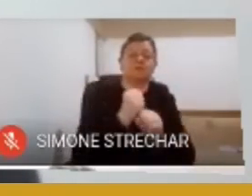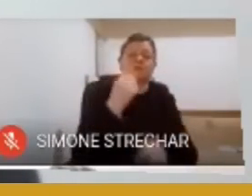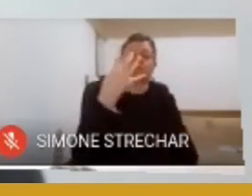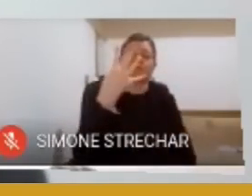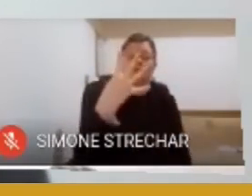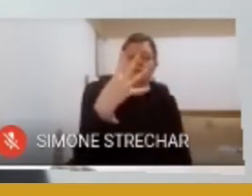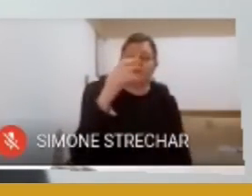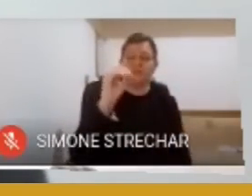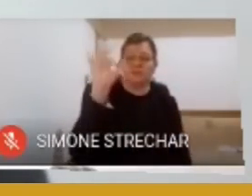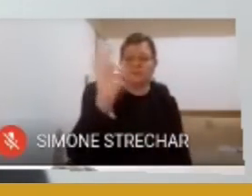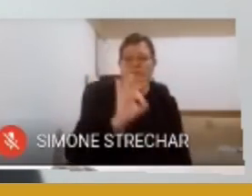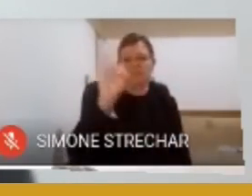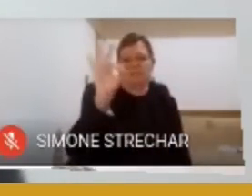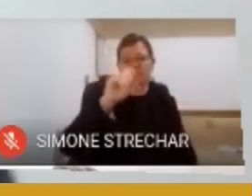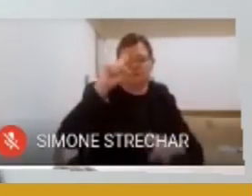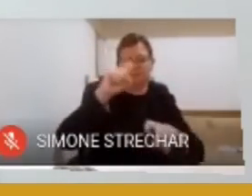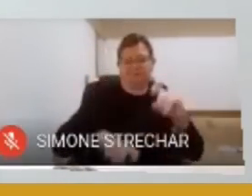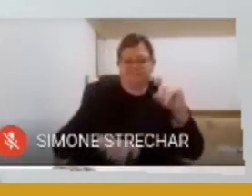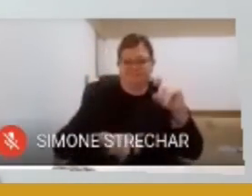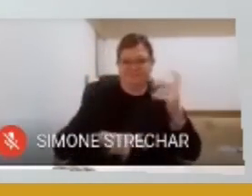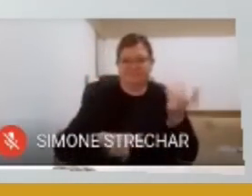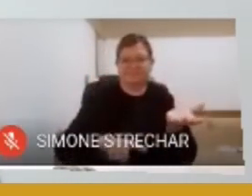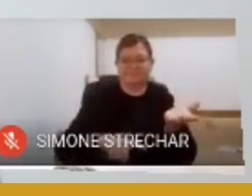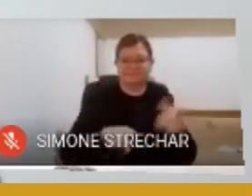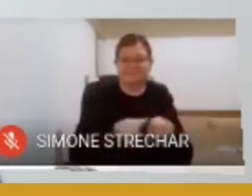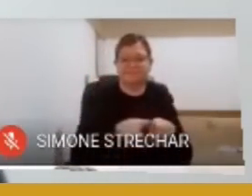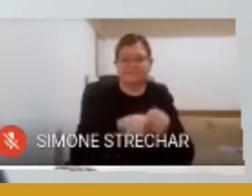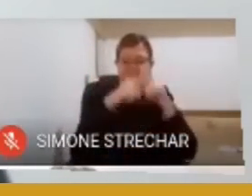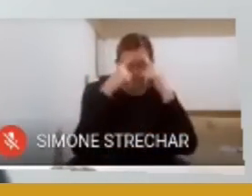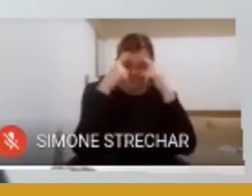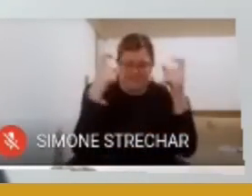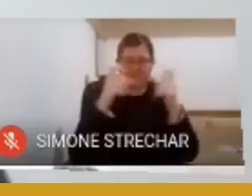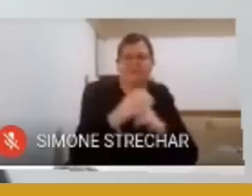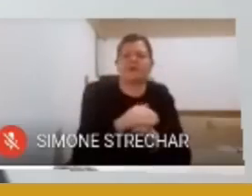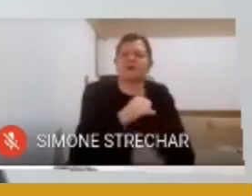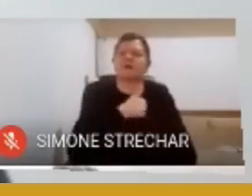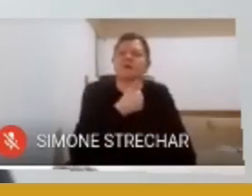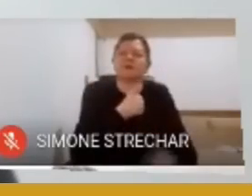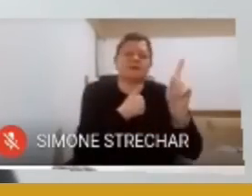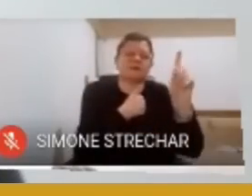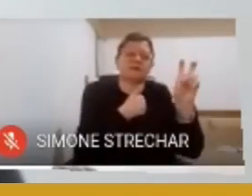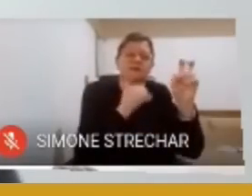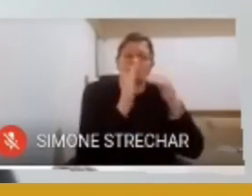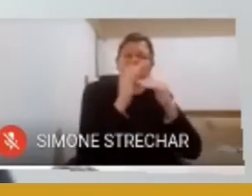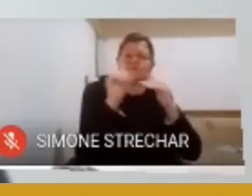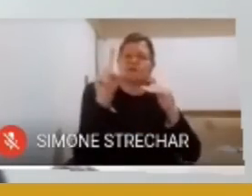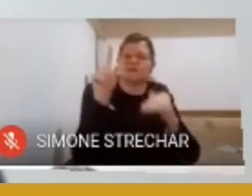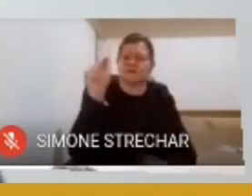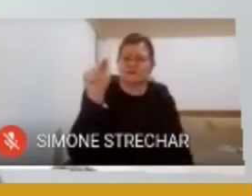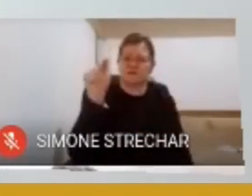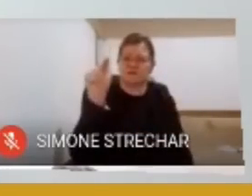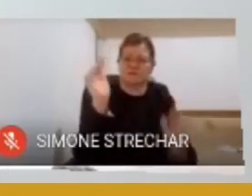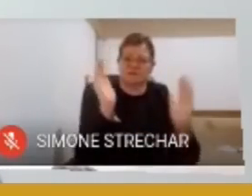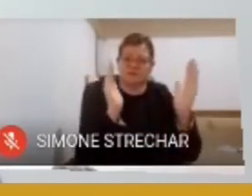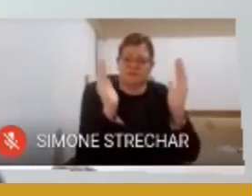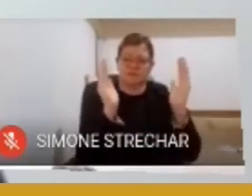15 a 17 anos, nós temos 13%, é um número menor. Menor, talvez